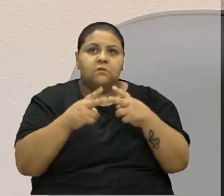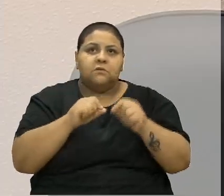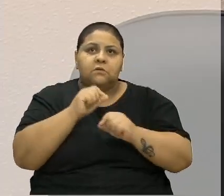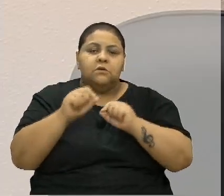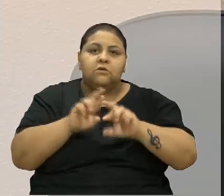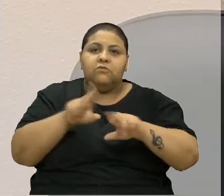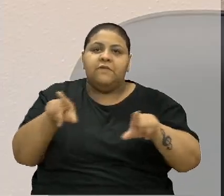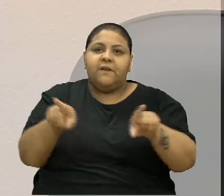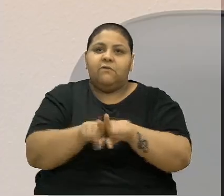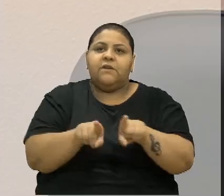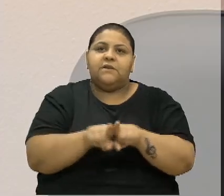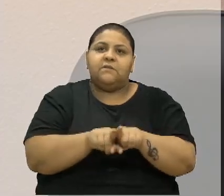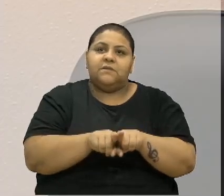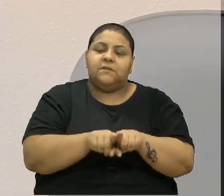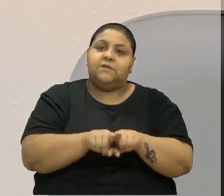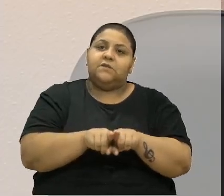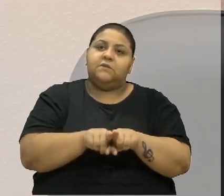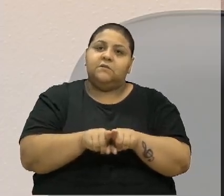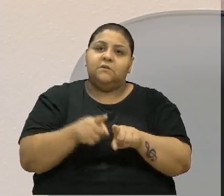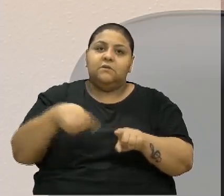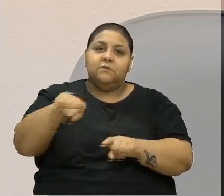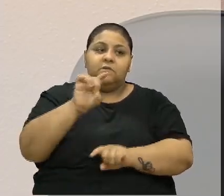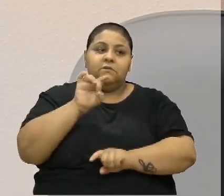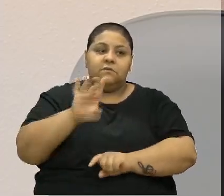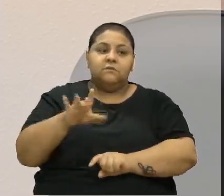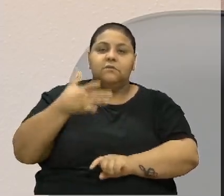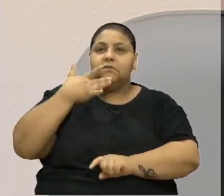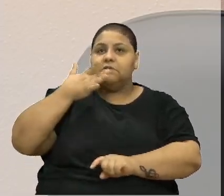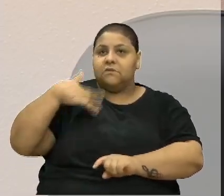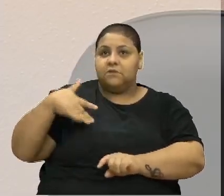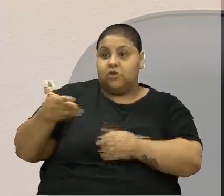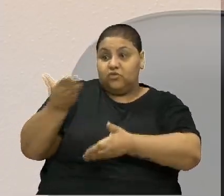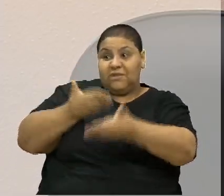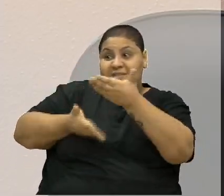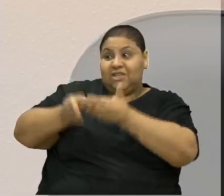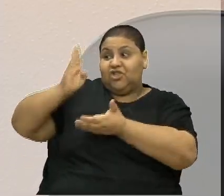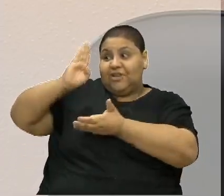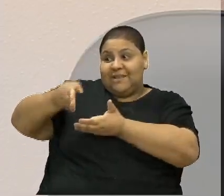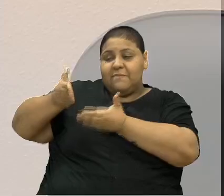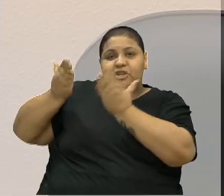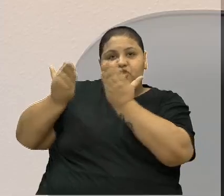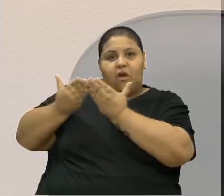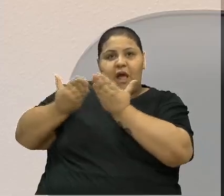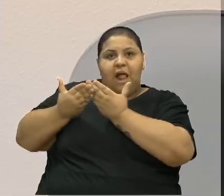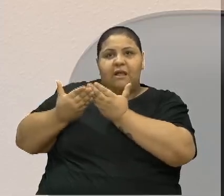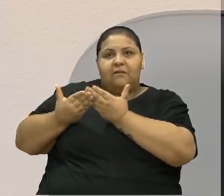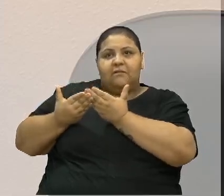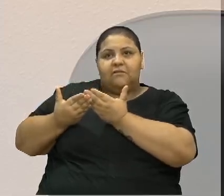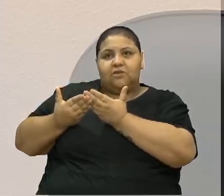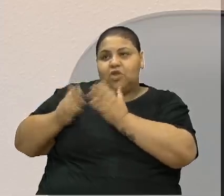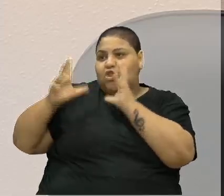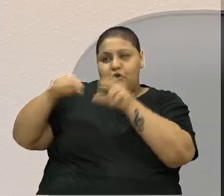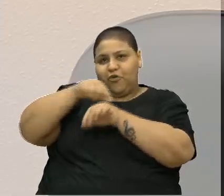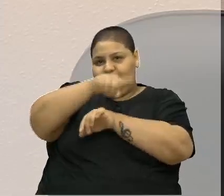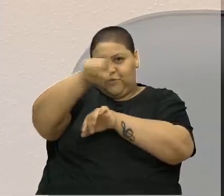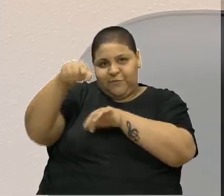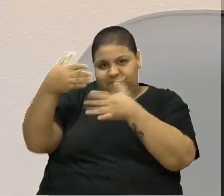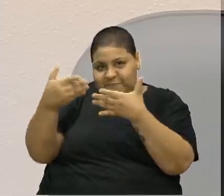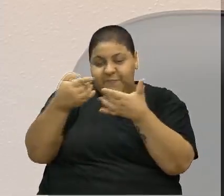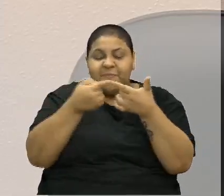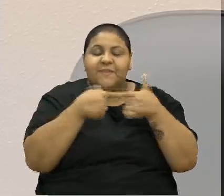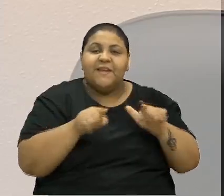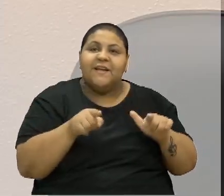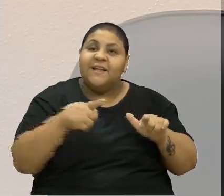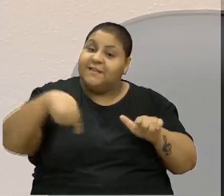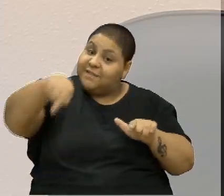na vida dessas pessoas. E não só dessas que tu atinge lá diretamente com as aulas. E vocês, né? Todos. Mas